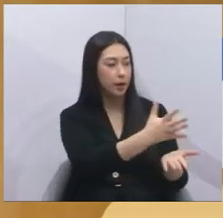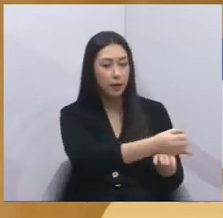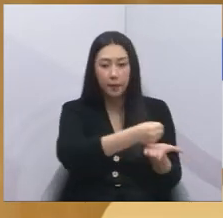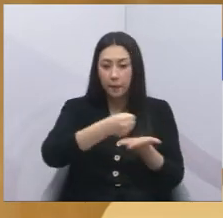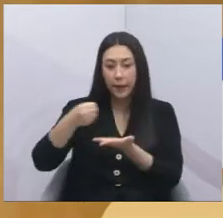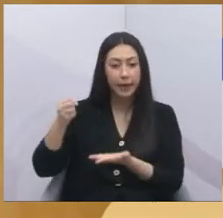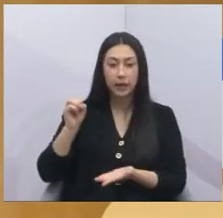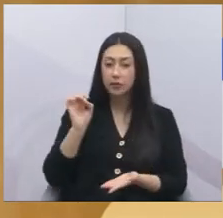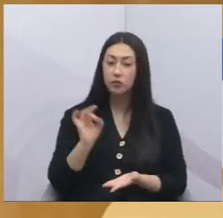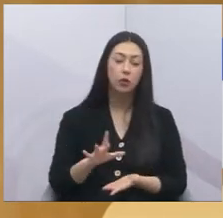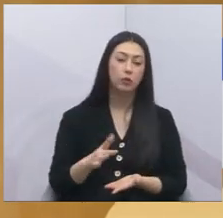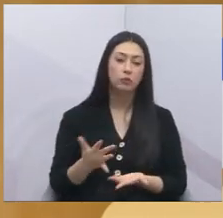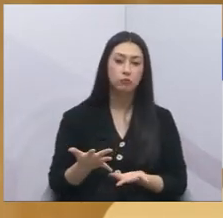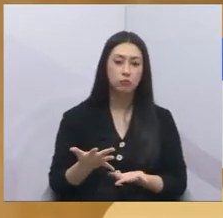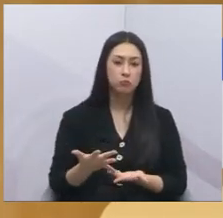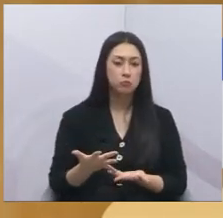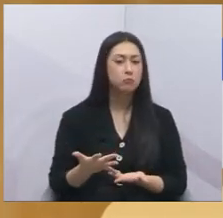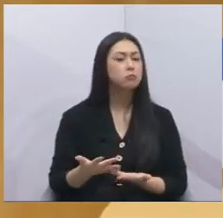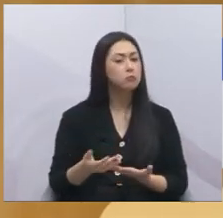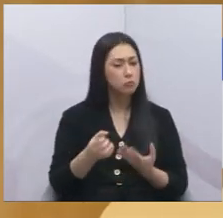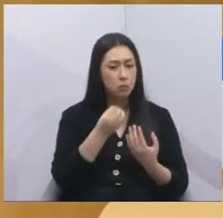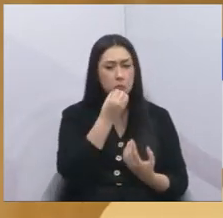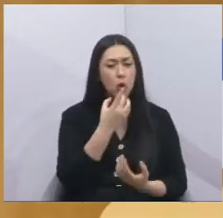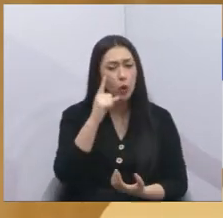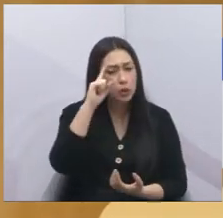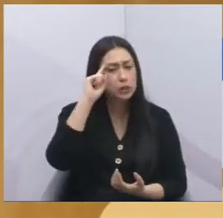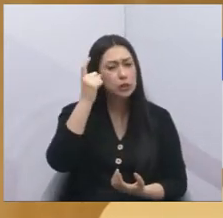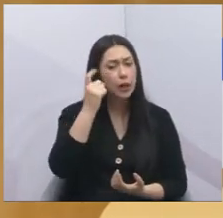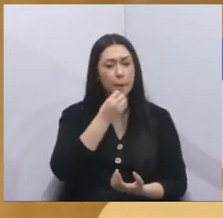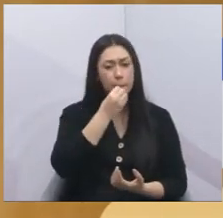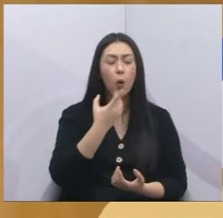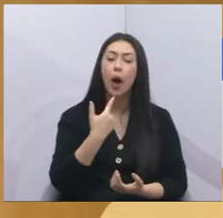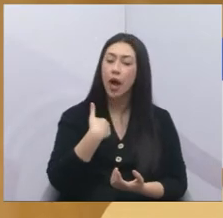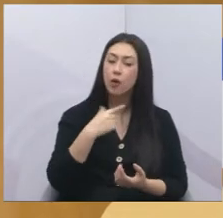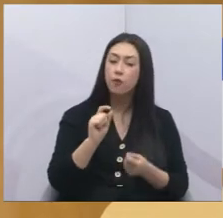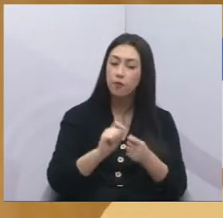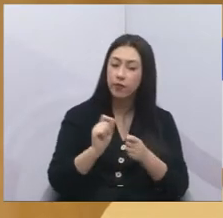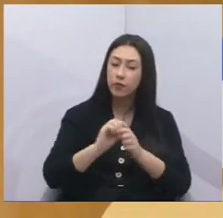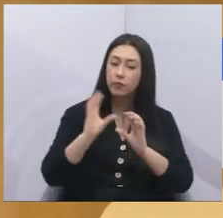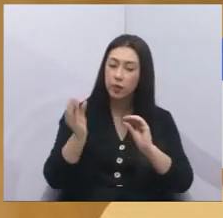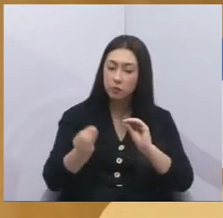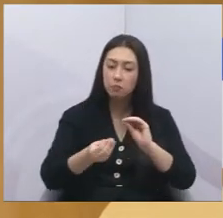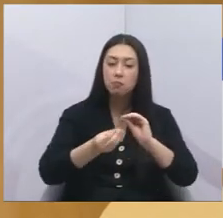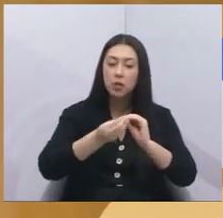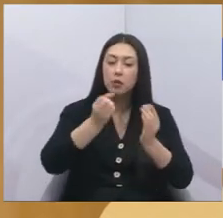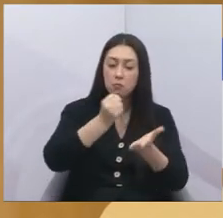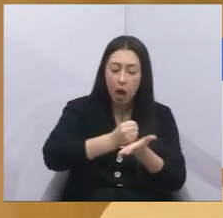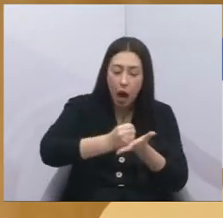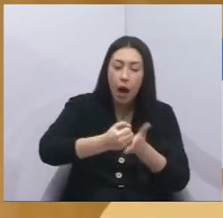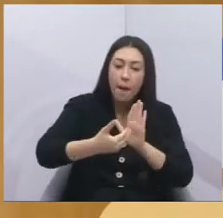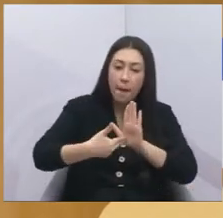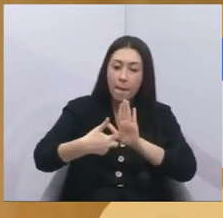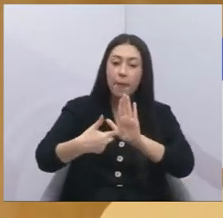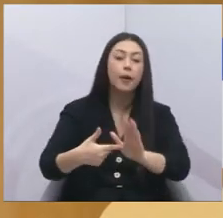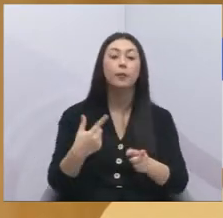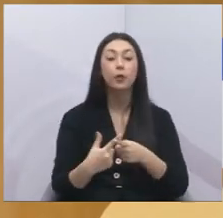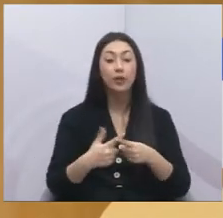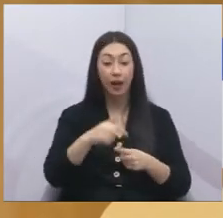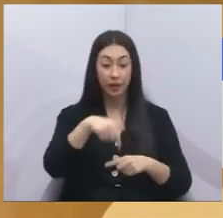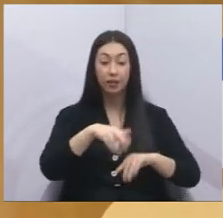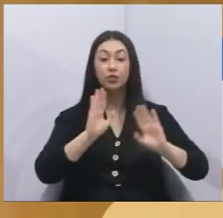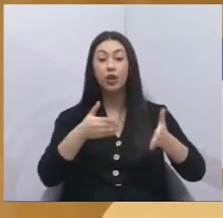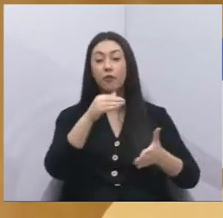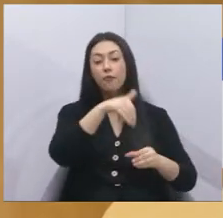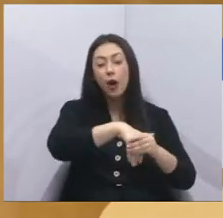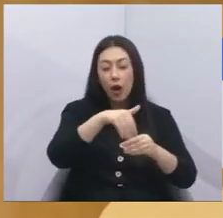algo extremamente plausível. Protocolei uma emenda, porque aqui a gente já votou várias